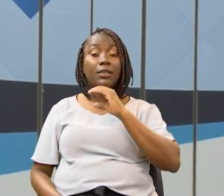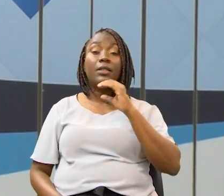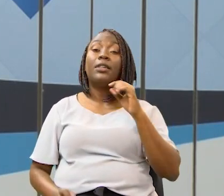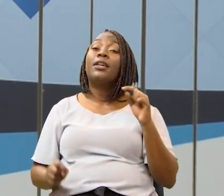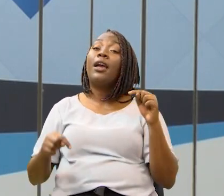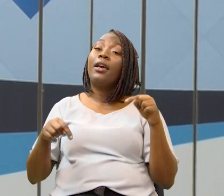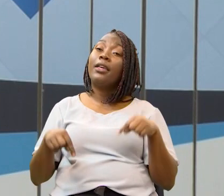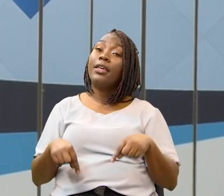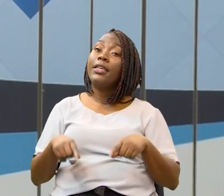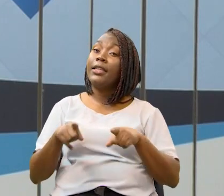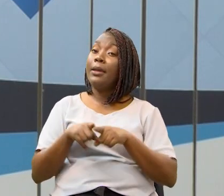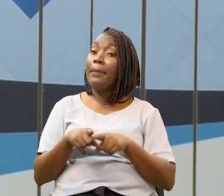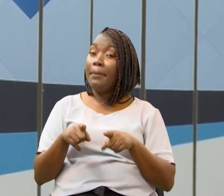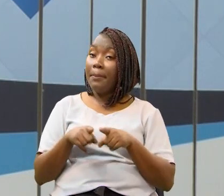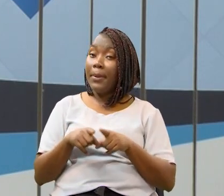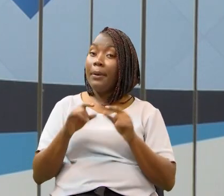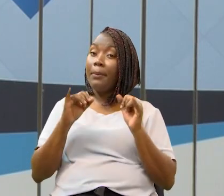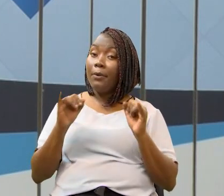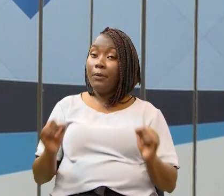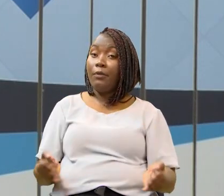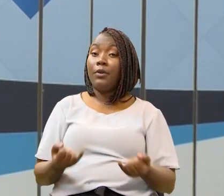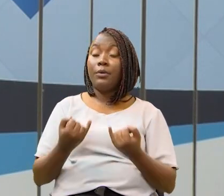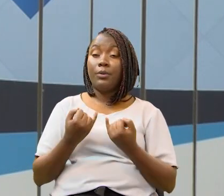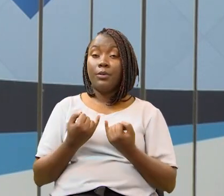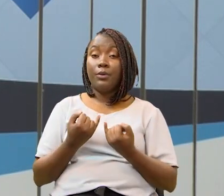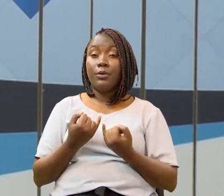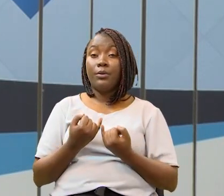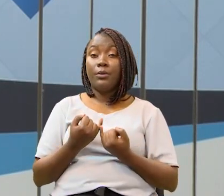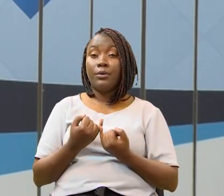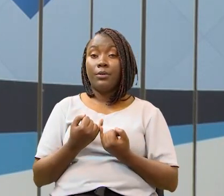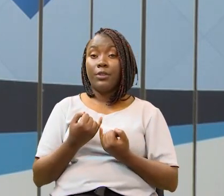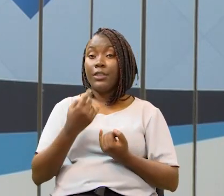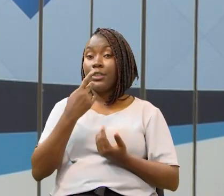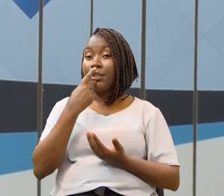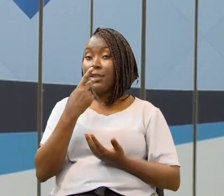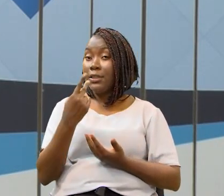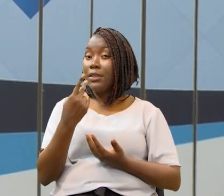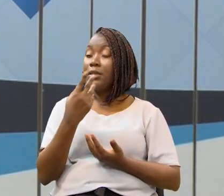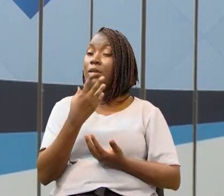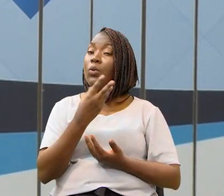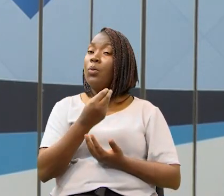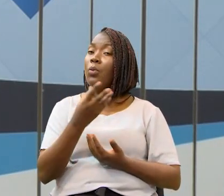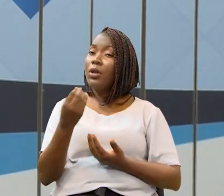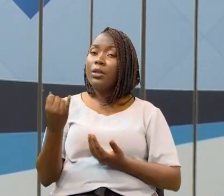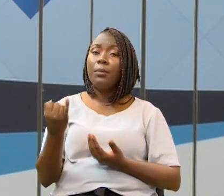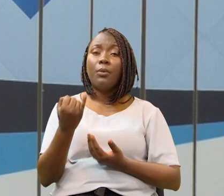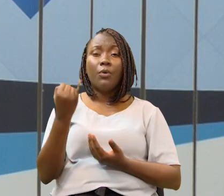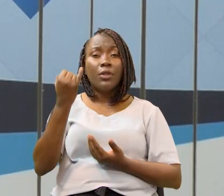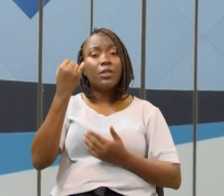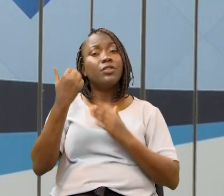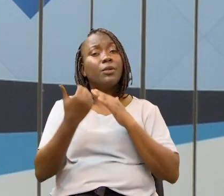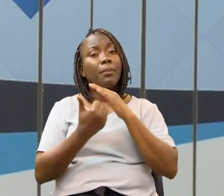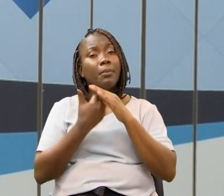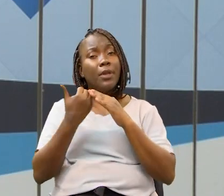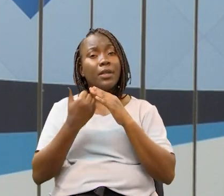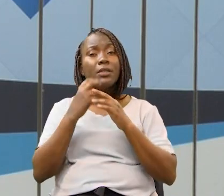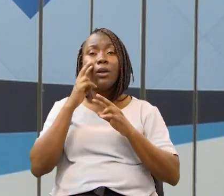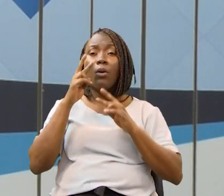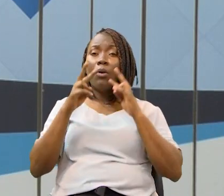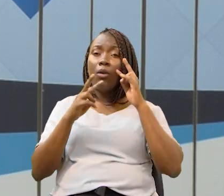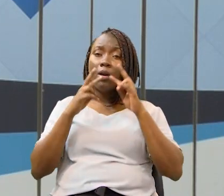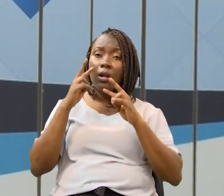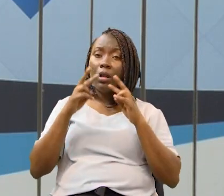E aqui eu também aproveito para dizer o quanto é importante a empresa olhar para